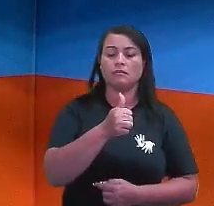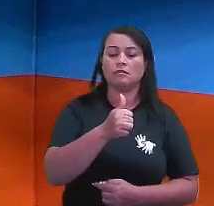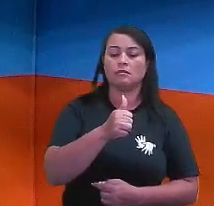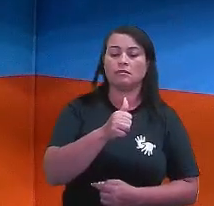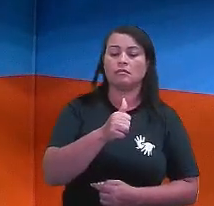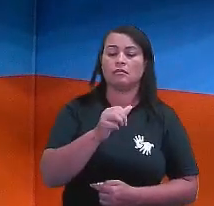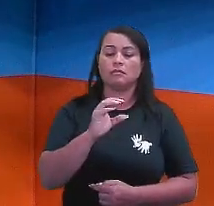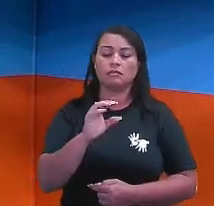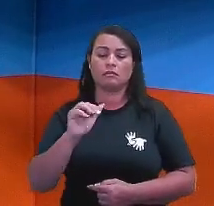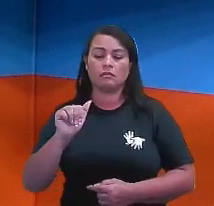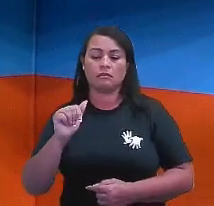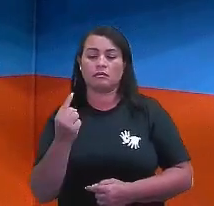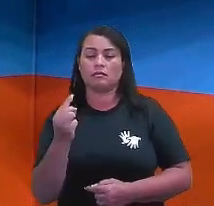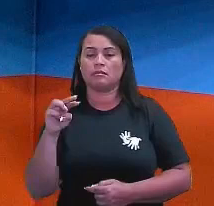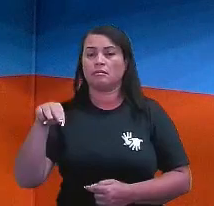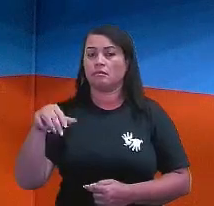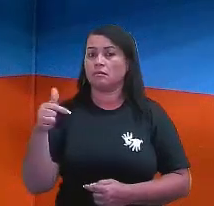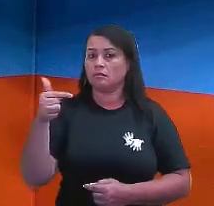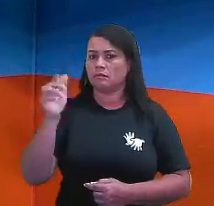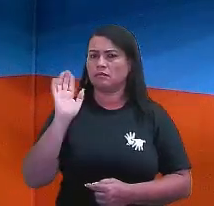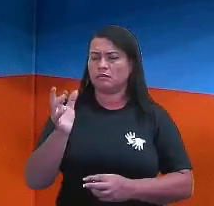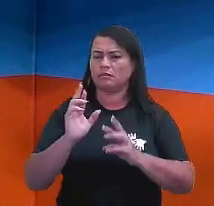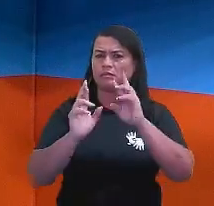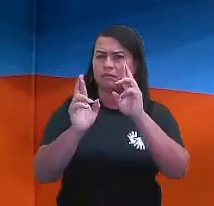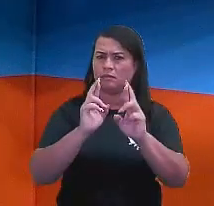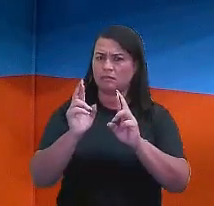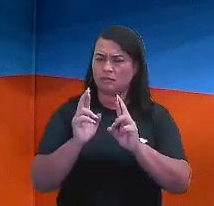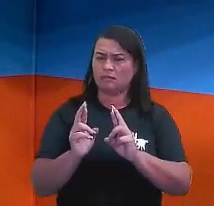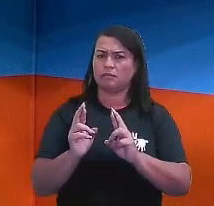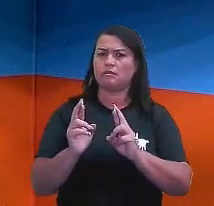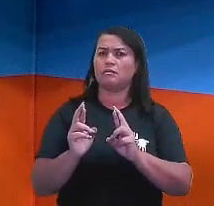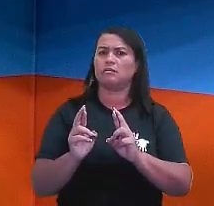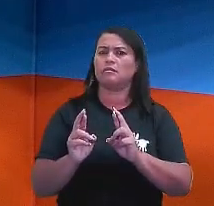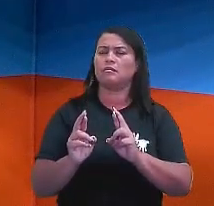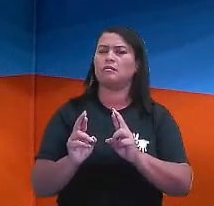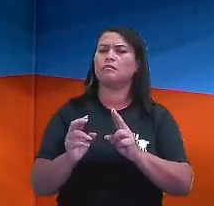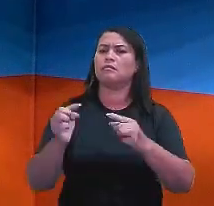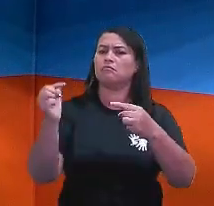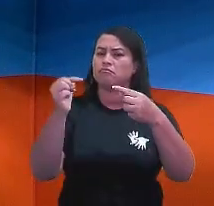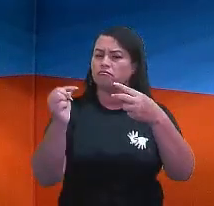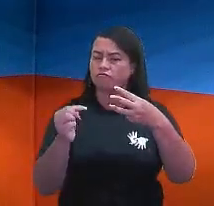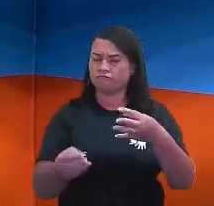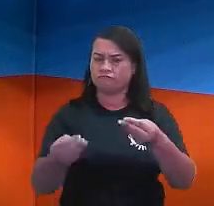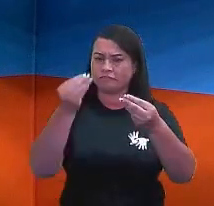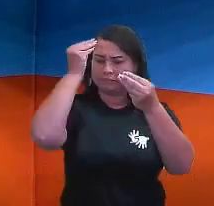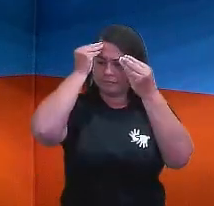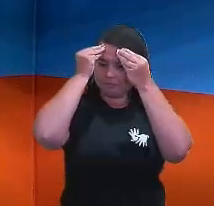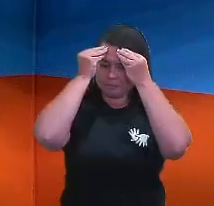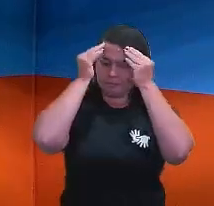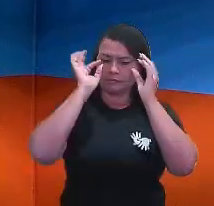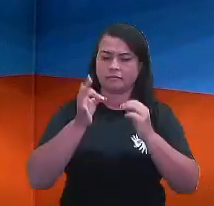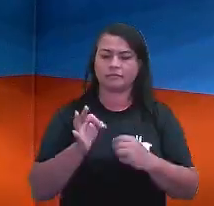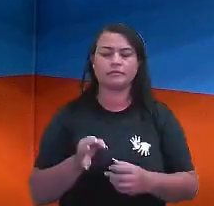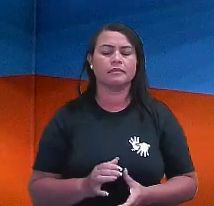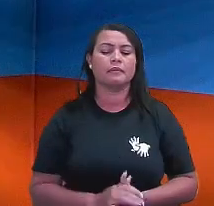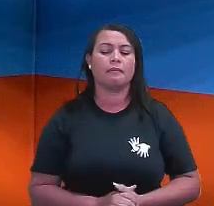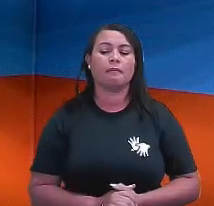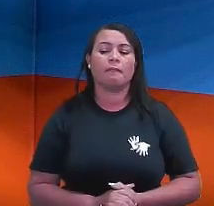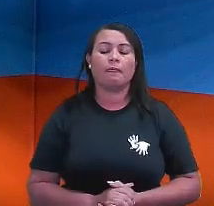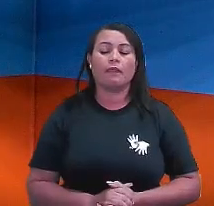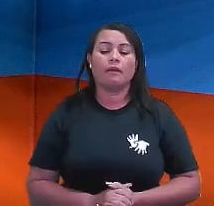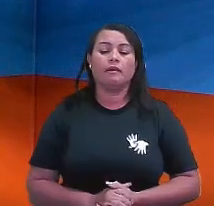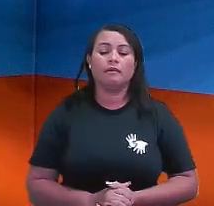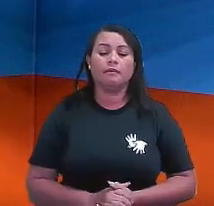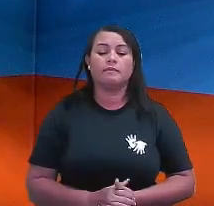metro quadrado. Isso aí já é uma relação específica que a gente precisa ter em mente. Beleza? Então,